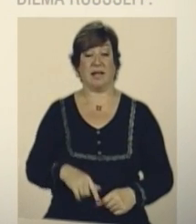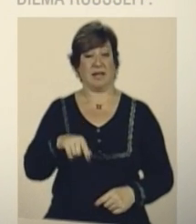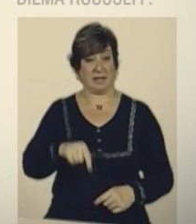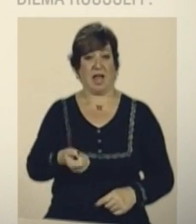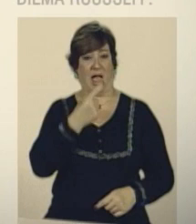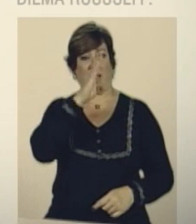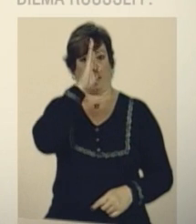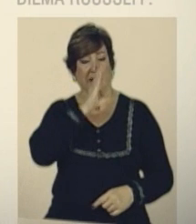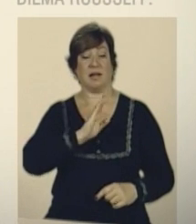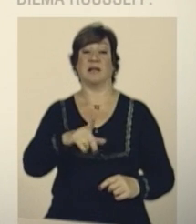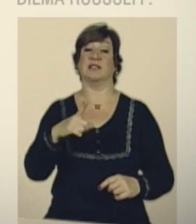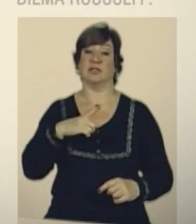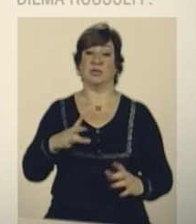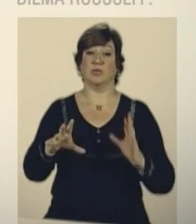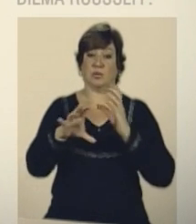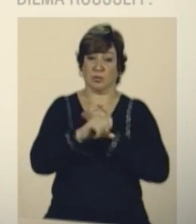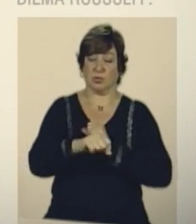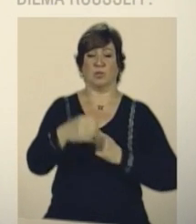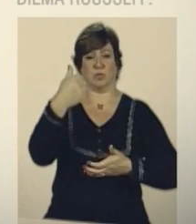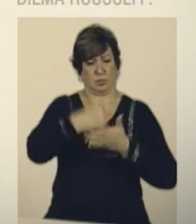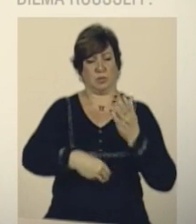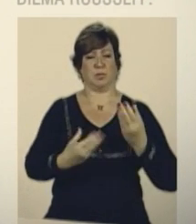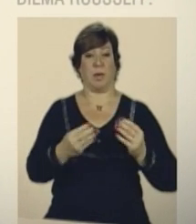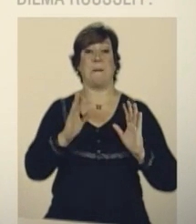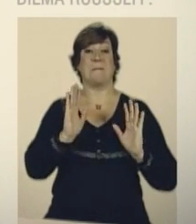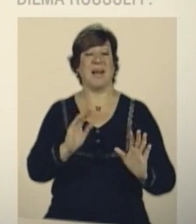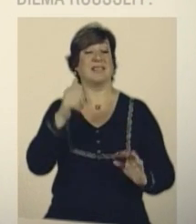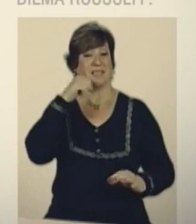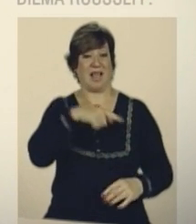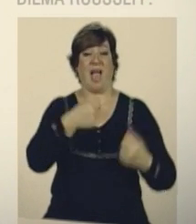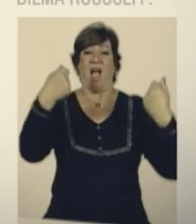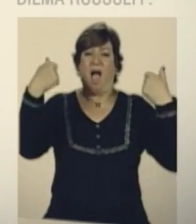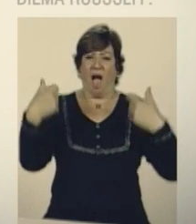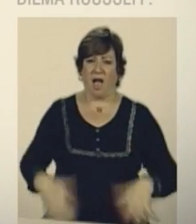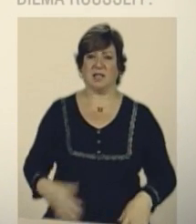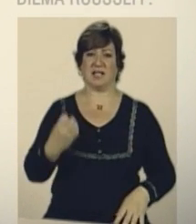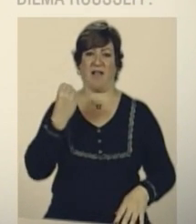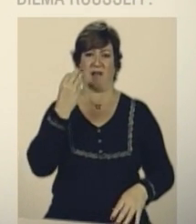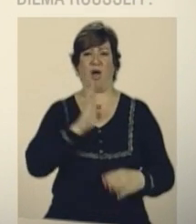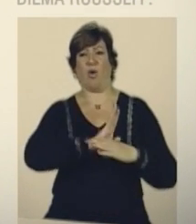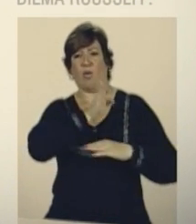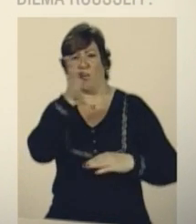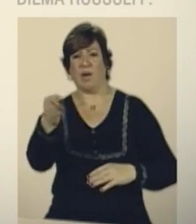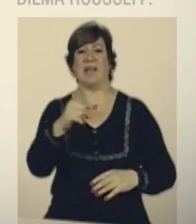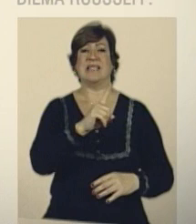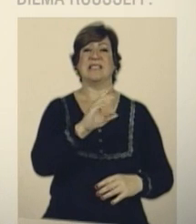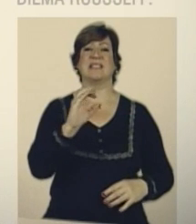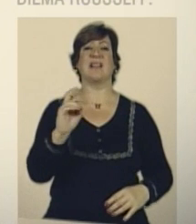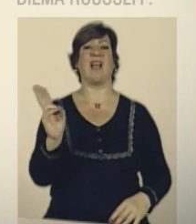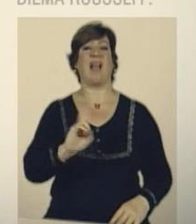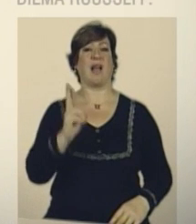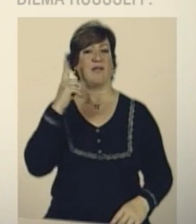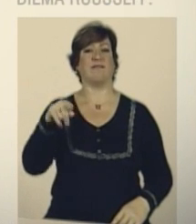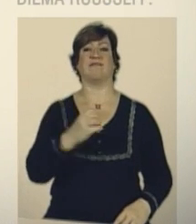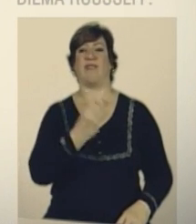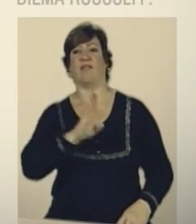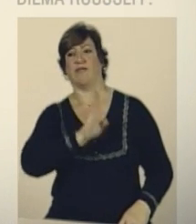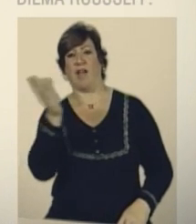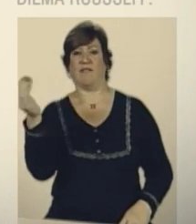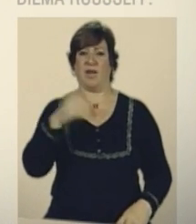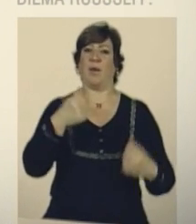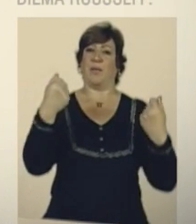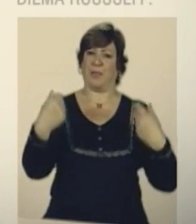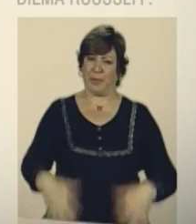de graça ou tinham grandes descontos Mas assim mesmo ela gastava Max R 100 com a viagem no ano